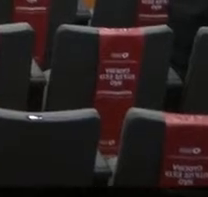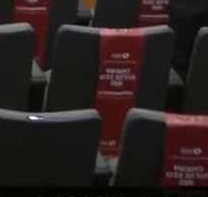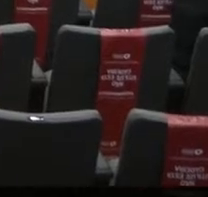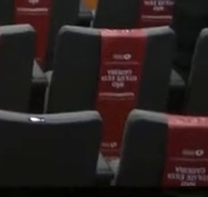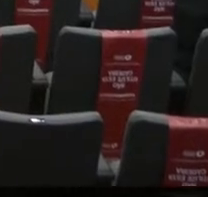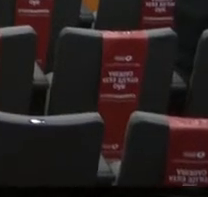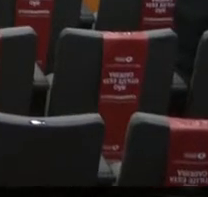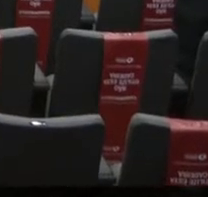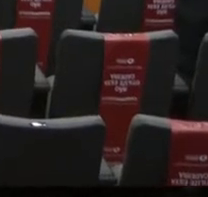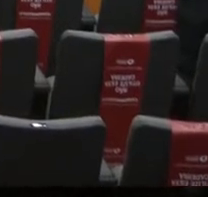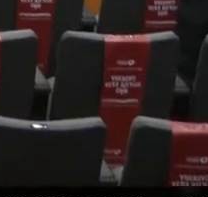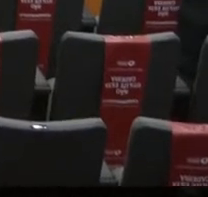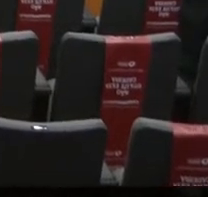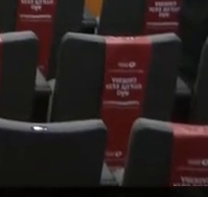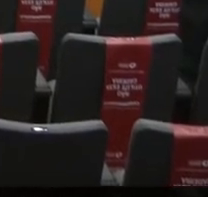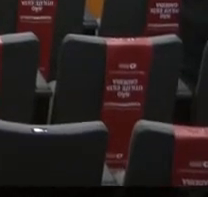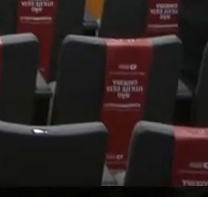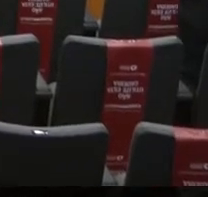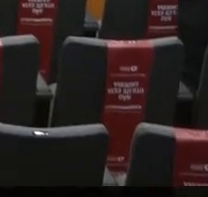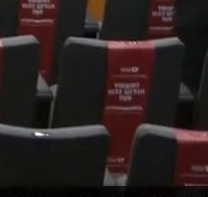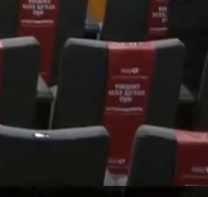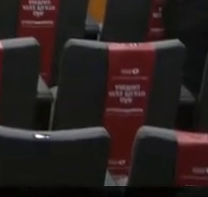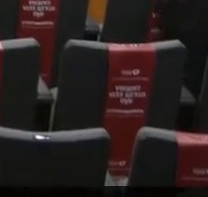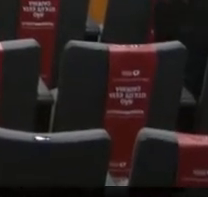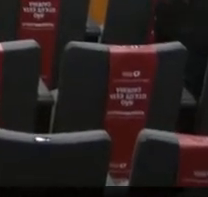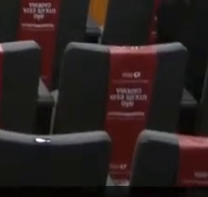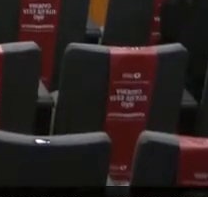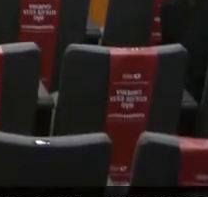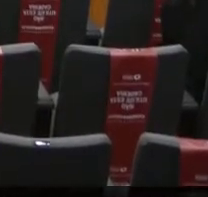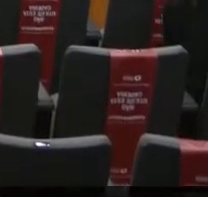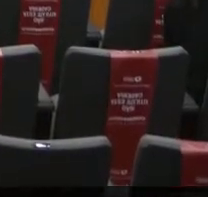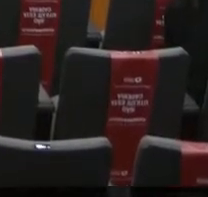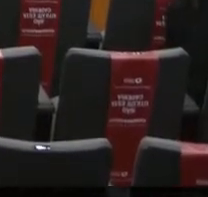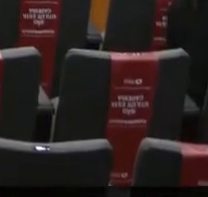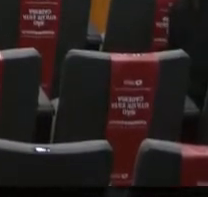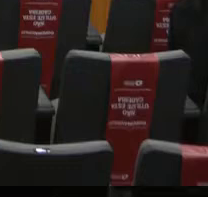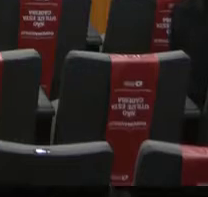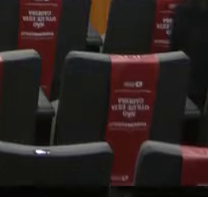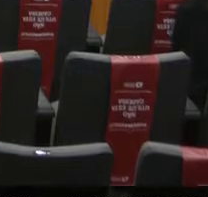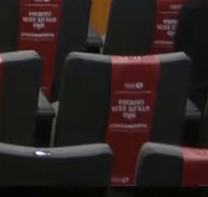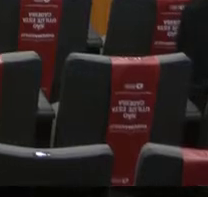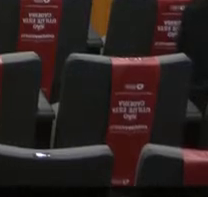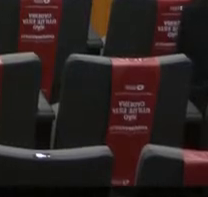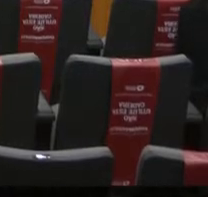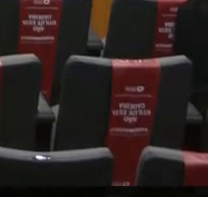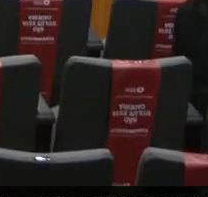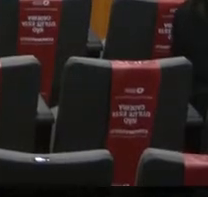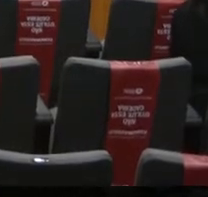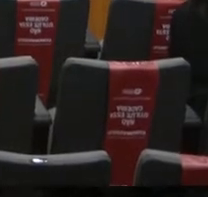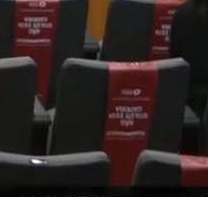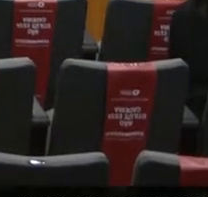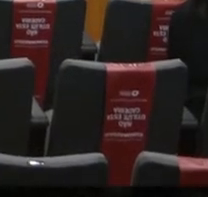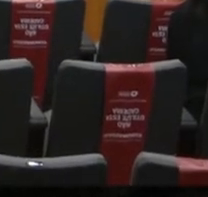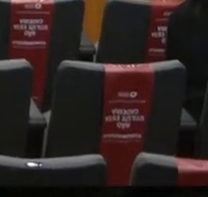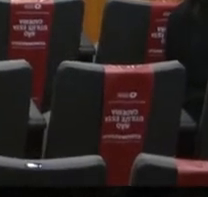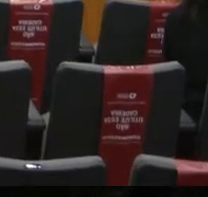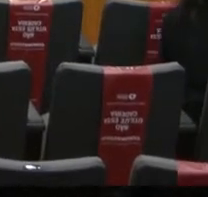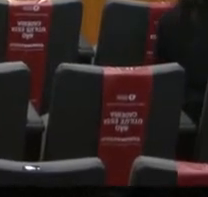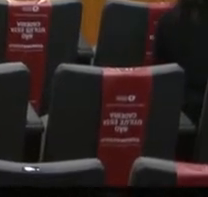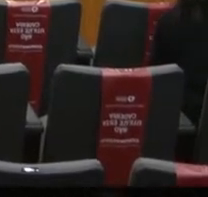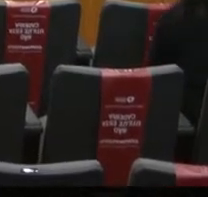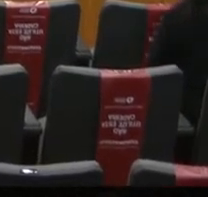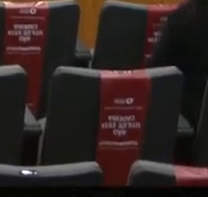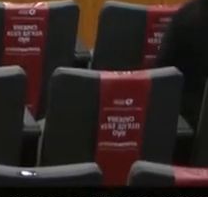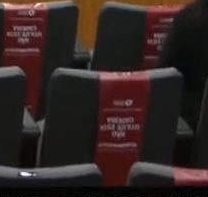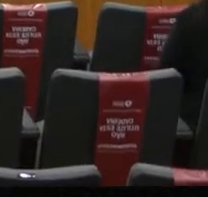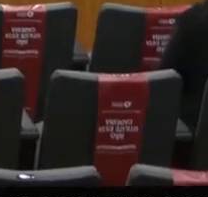é a seguinte os convidadas Doutora Isabel Araújo Rodrigues coordenadora de enfrentamento da violência doméstica